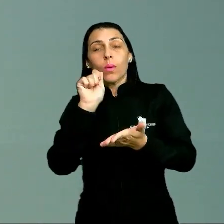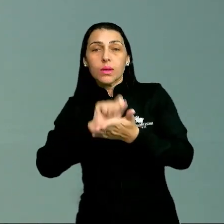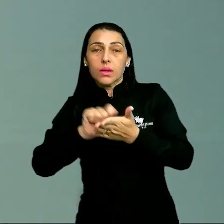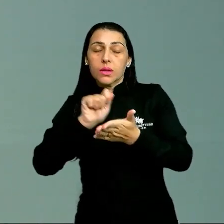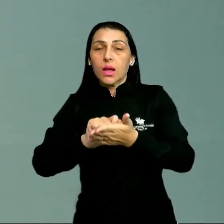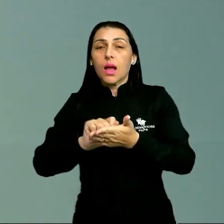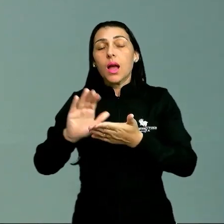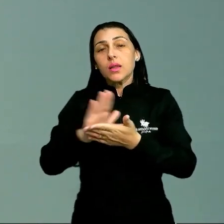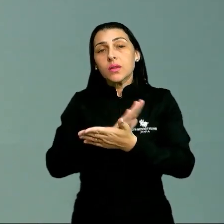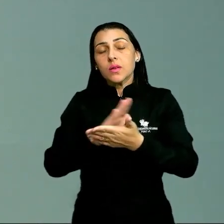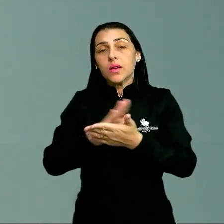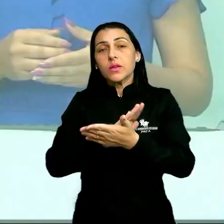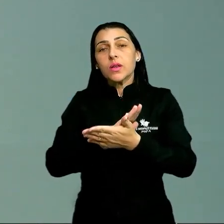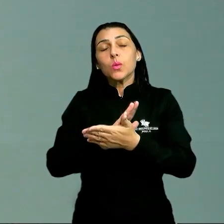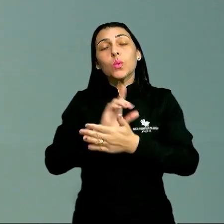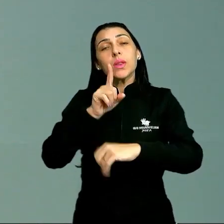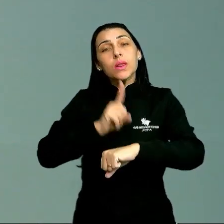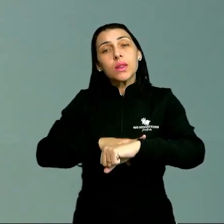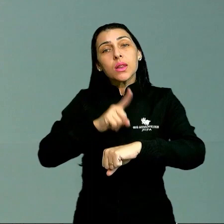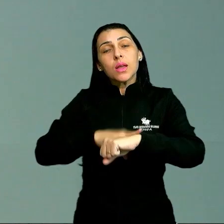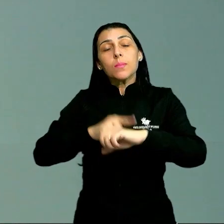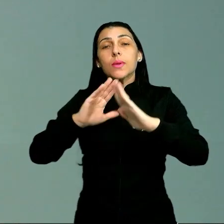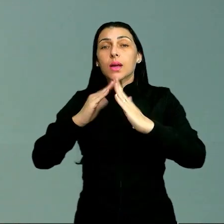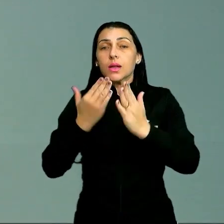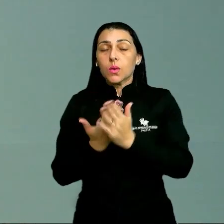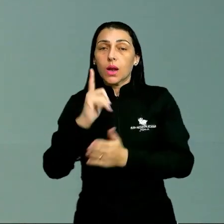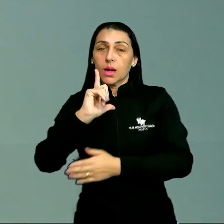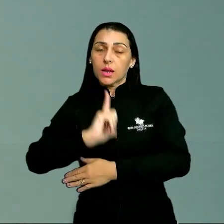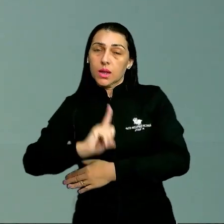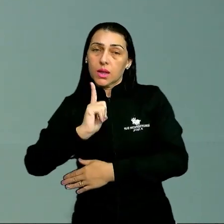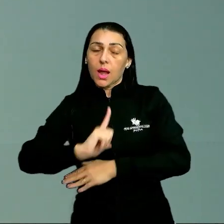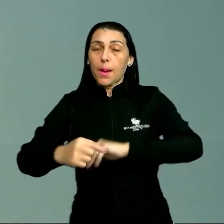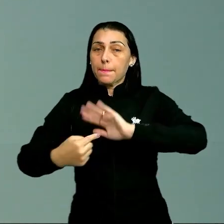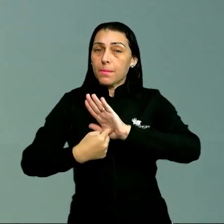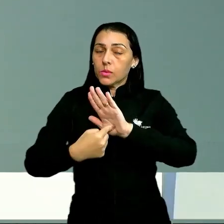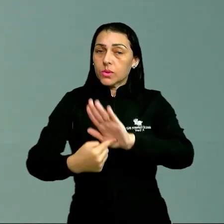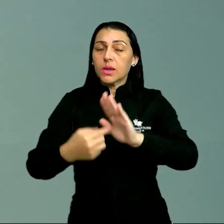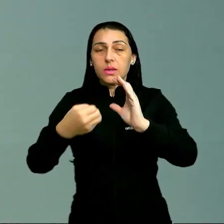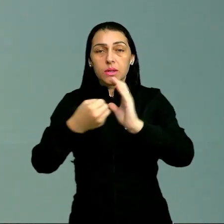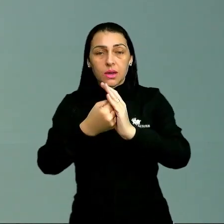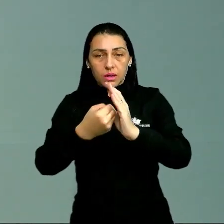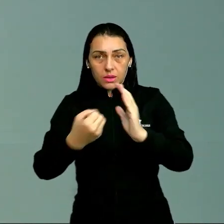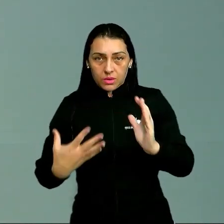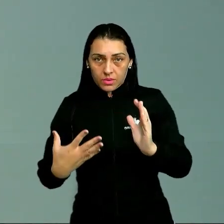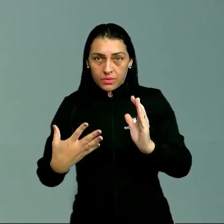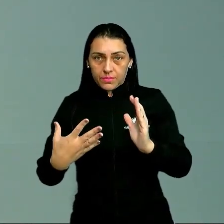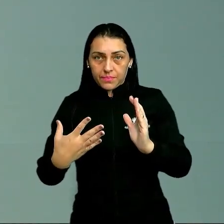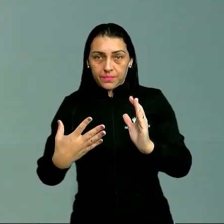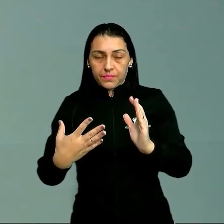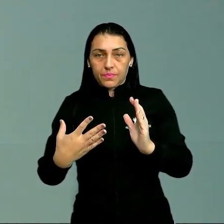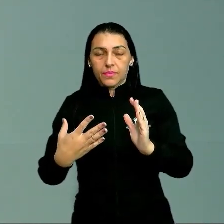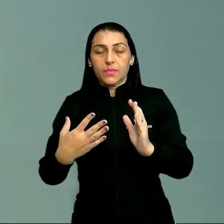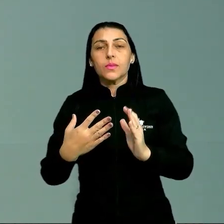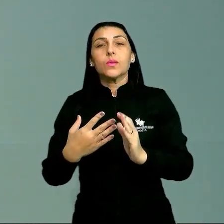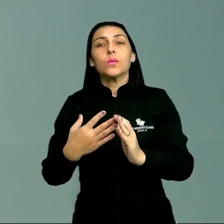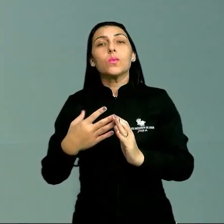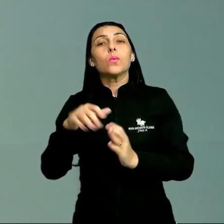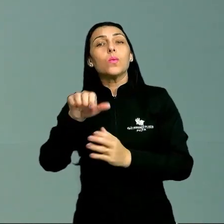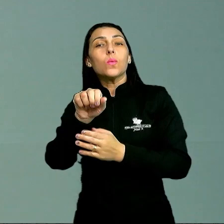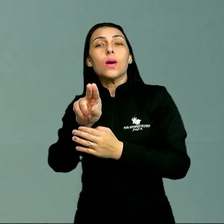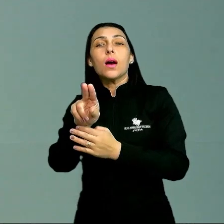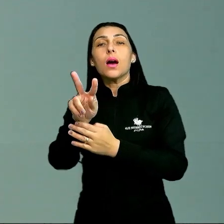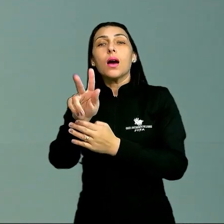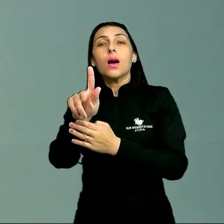às vezes fora do tempo daquela escola literária, apresentar essas características, tá? Então, aqui o Augusto